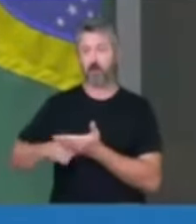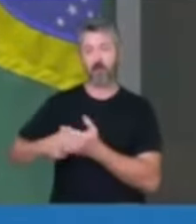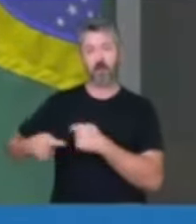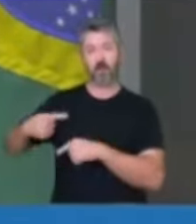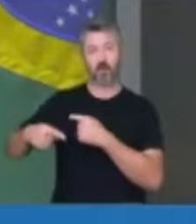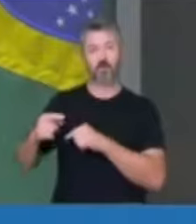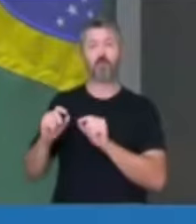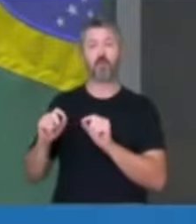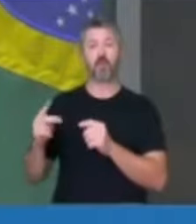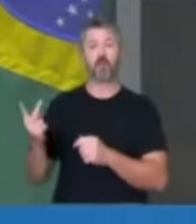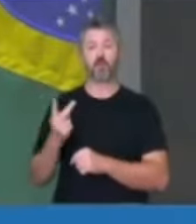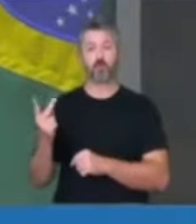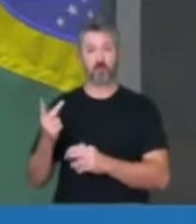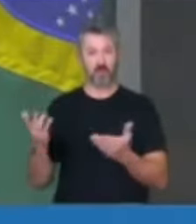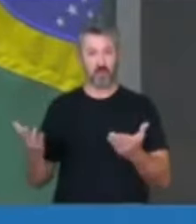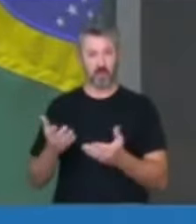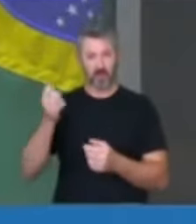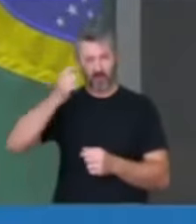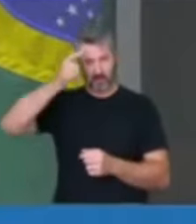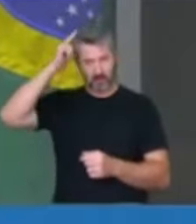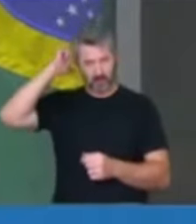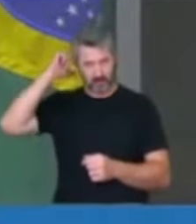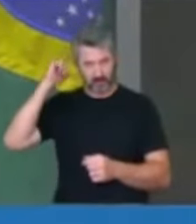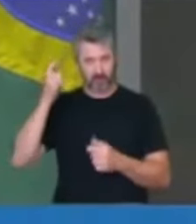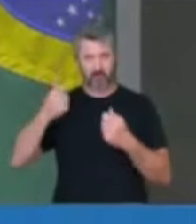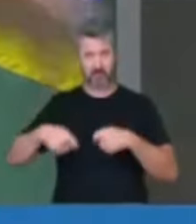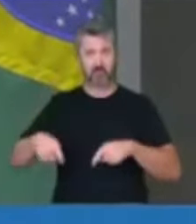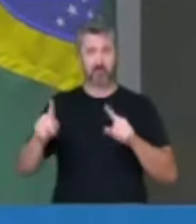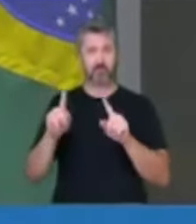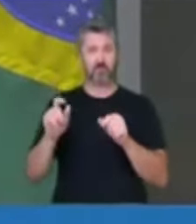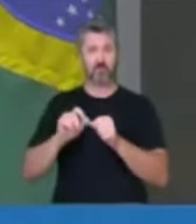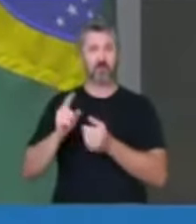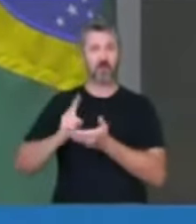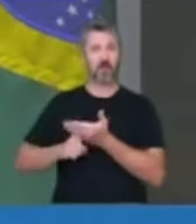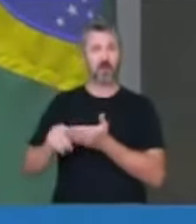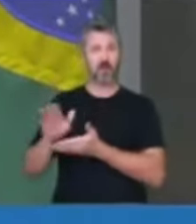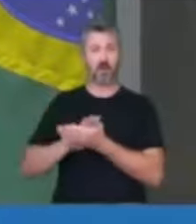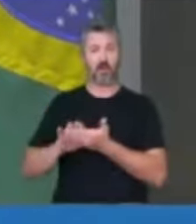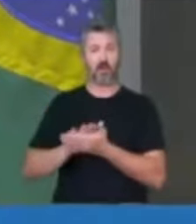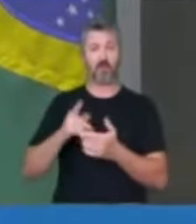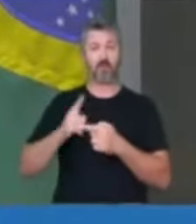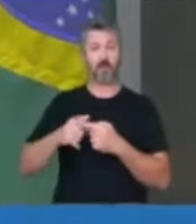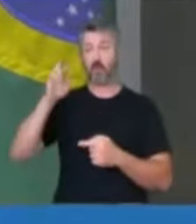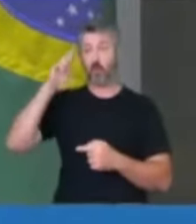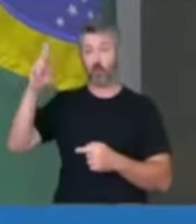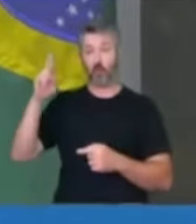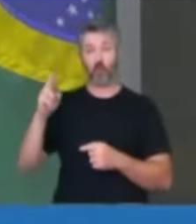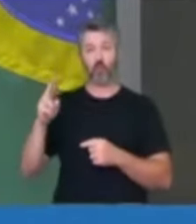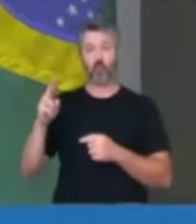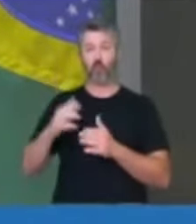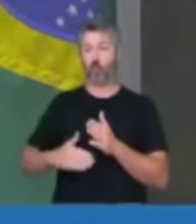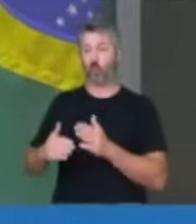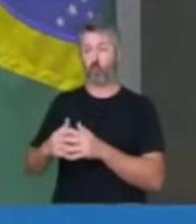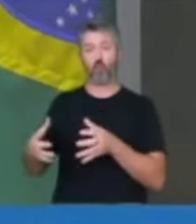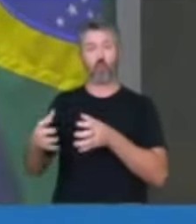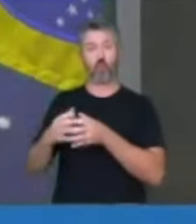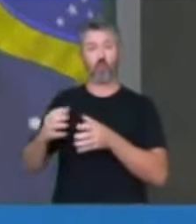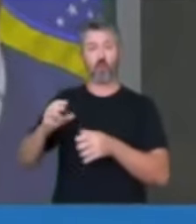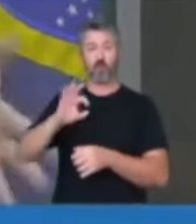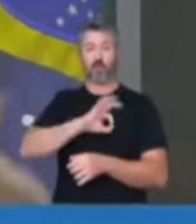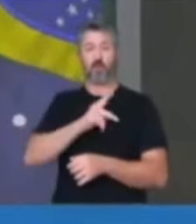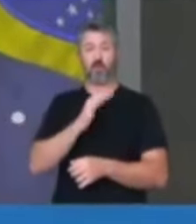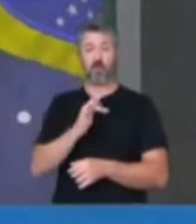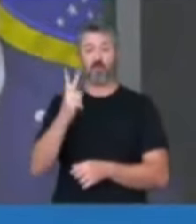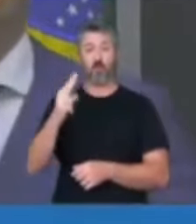pessoas agora alexand de mora não precisa sequer fazer porque ele é oo de um destacamento da polícia federal tal qual Hitler